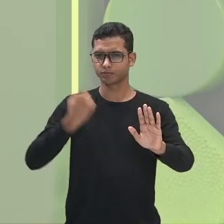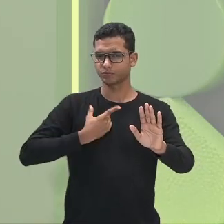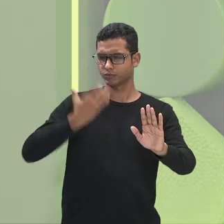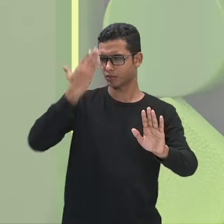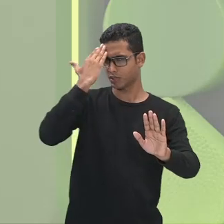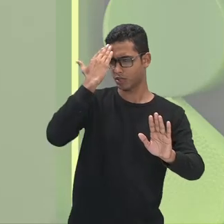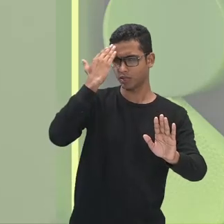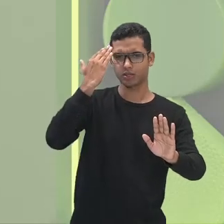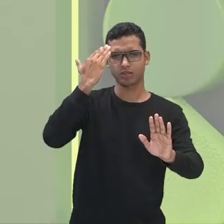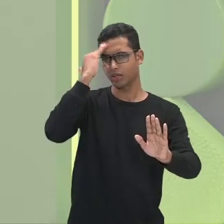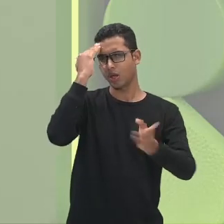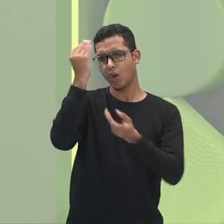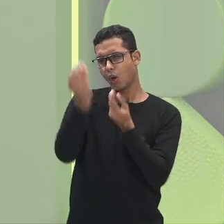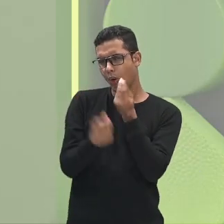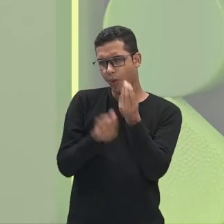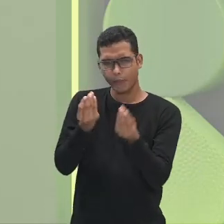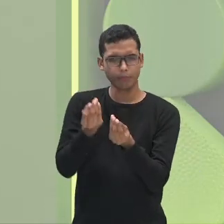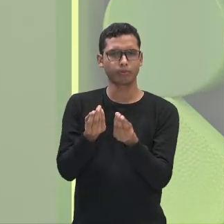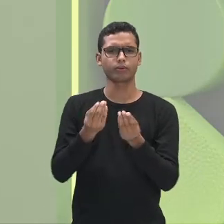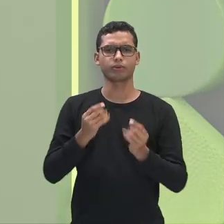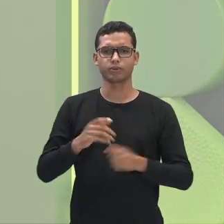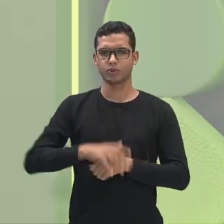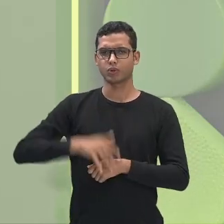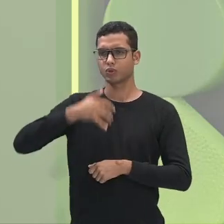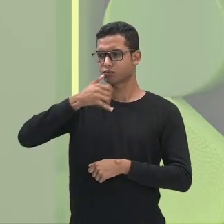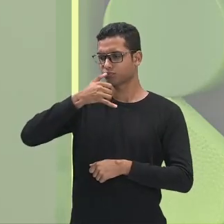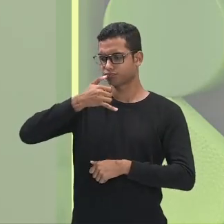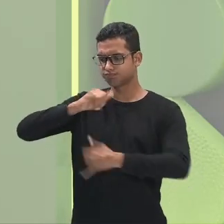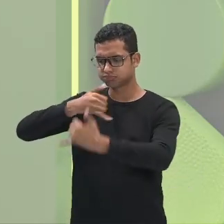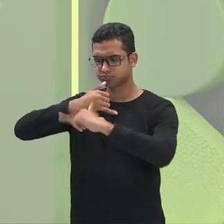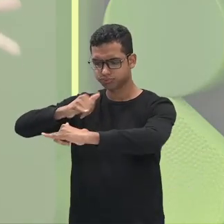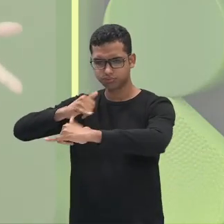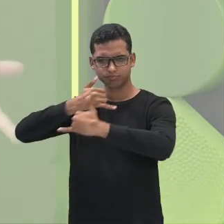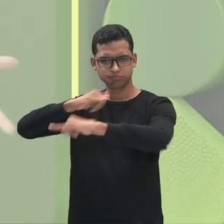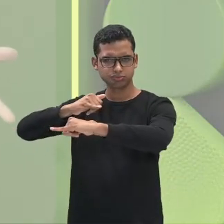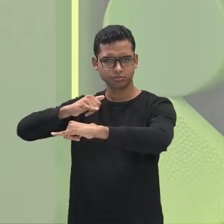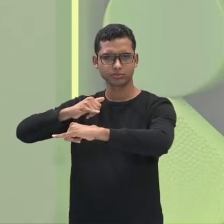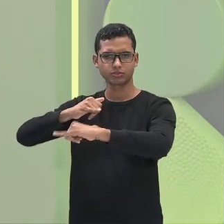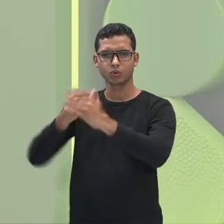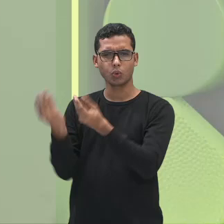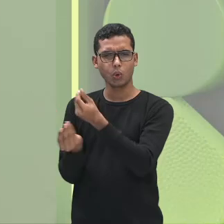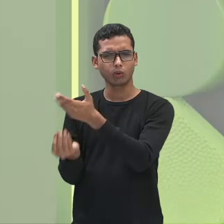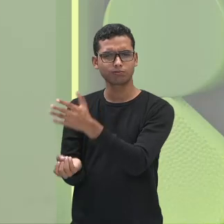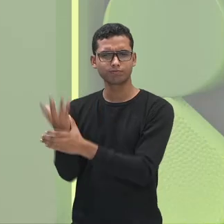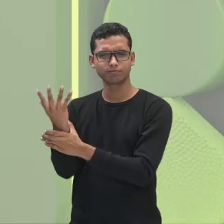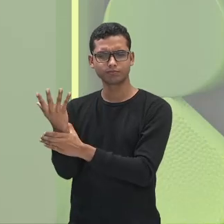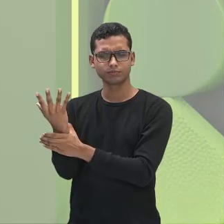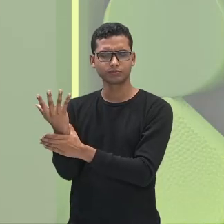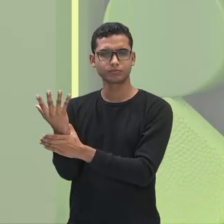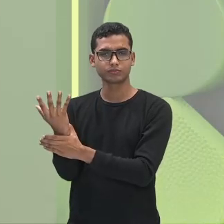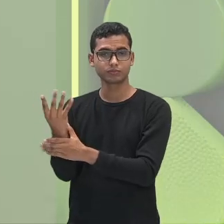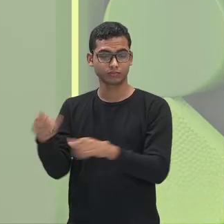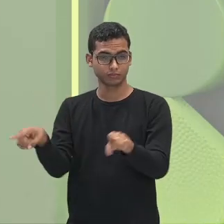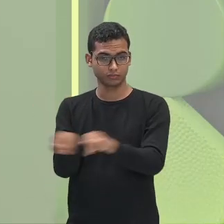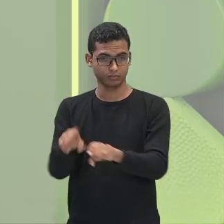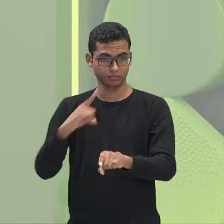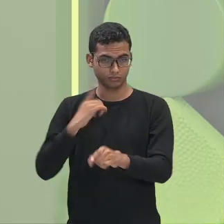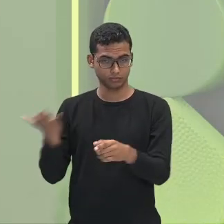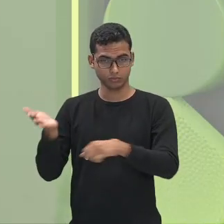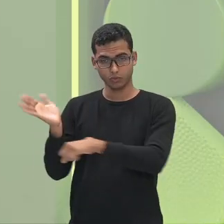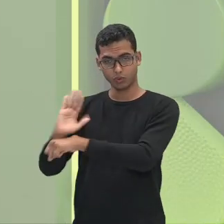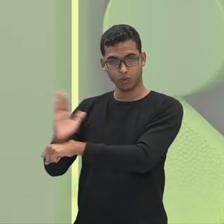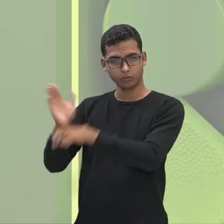e entendermos o que é a eletricidade, a sua origem, temos aqui um vídeo